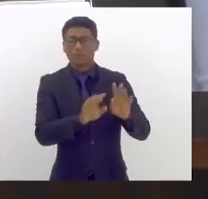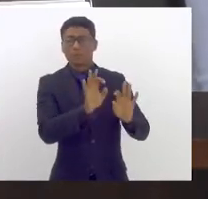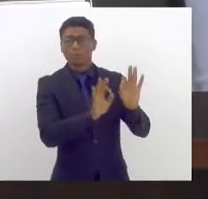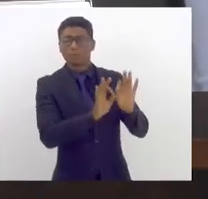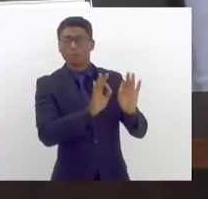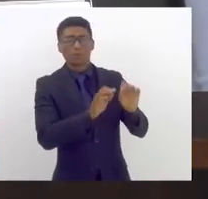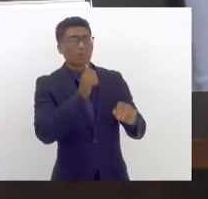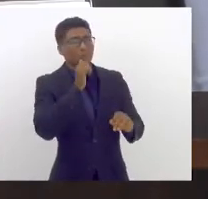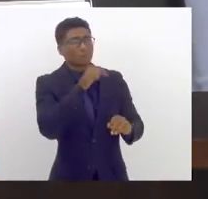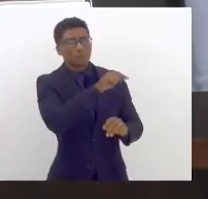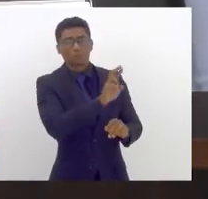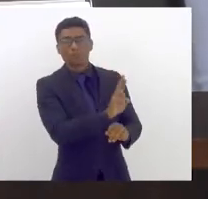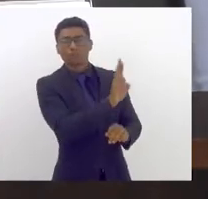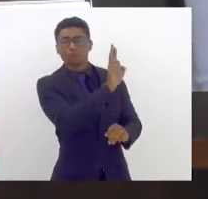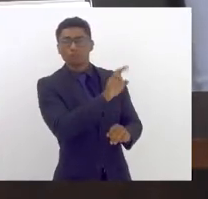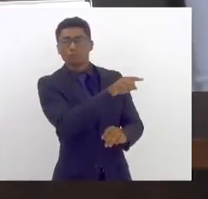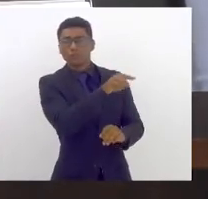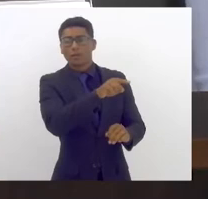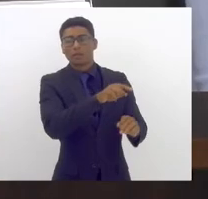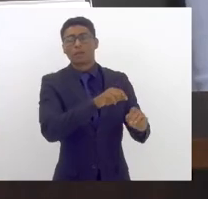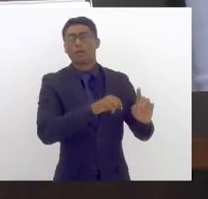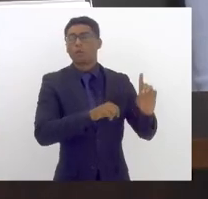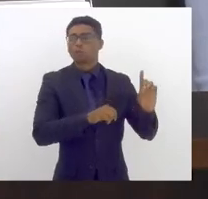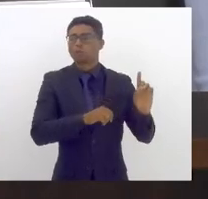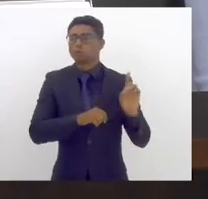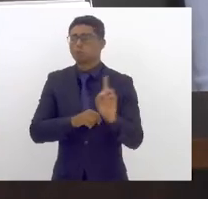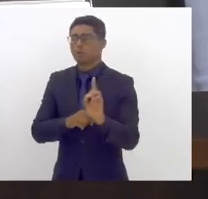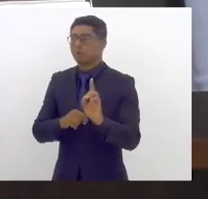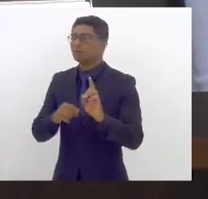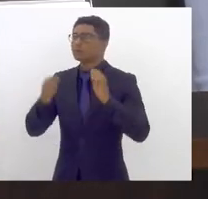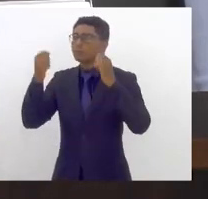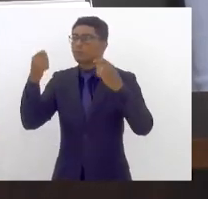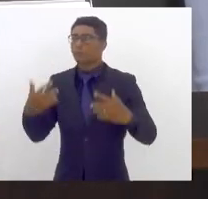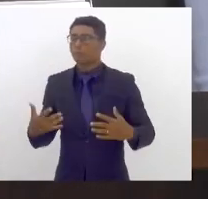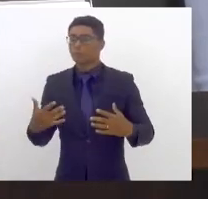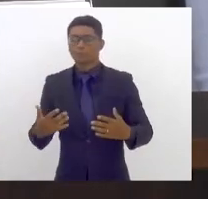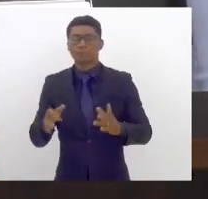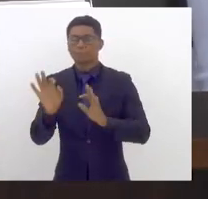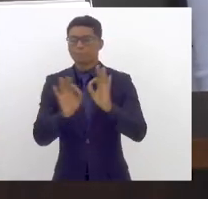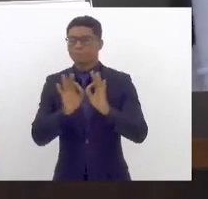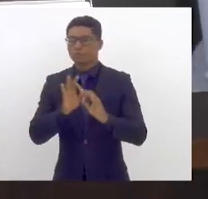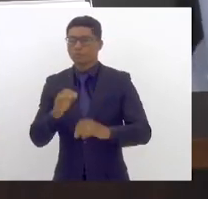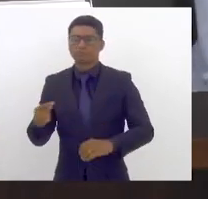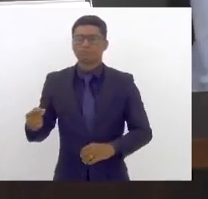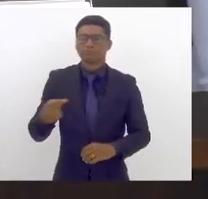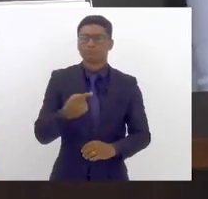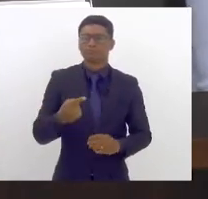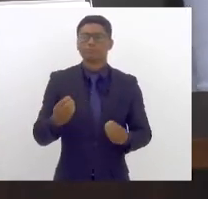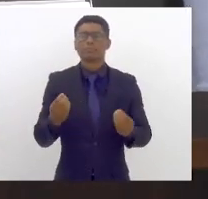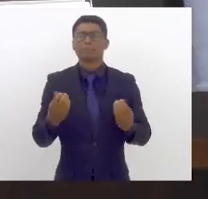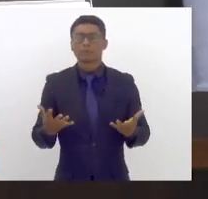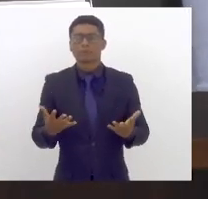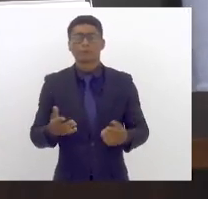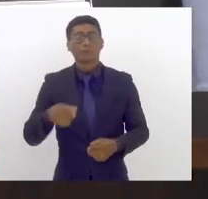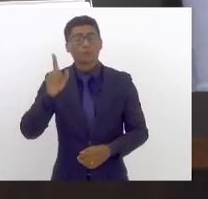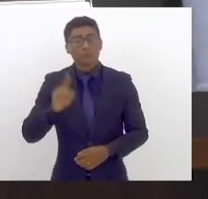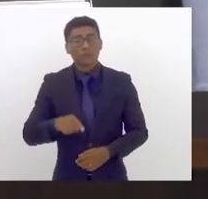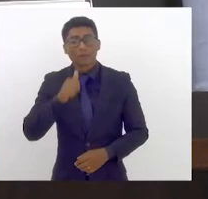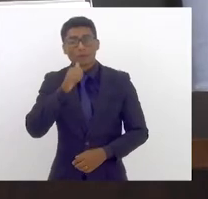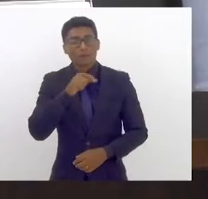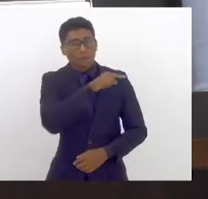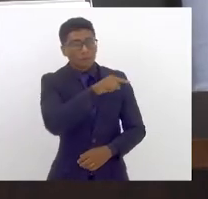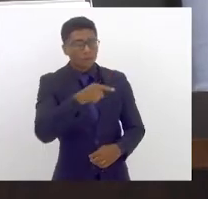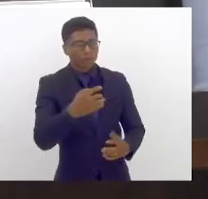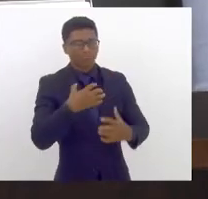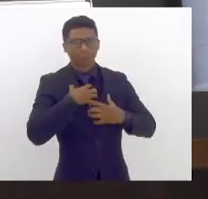foram a público dizer que aquele projeto ali para venezuelanas era para resgatar não só a